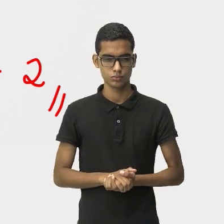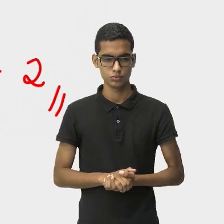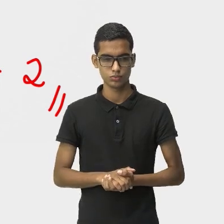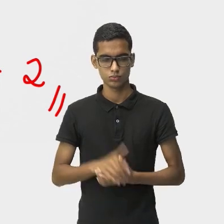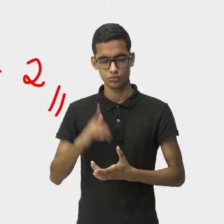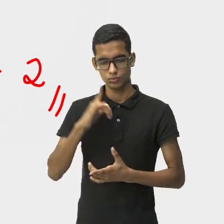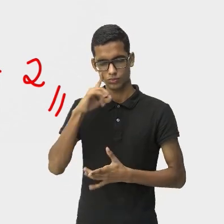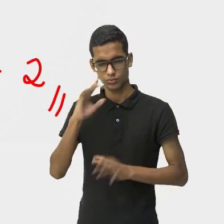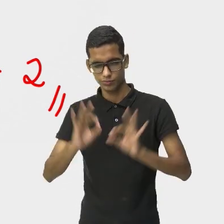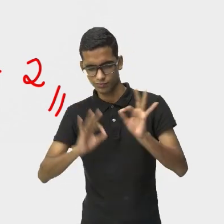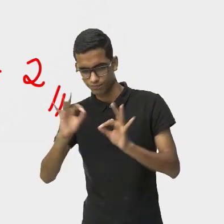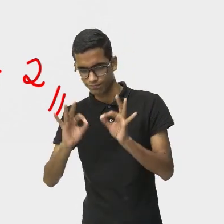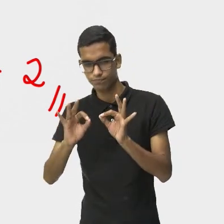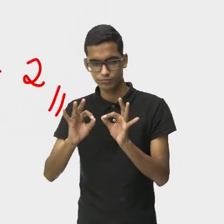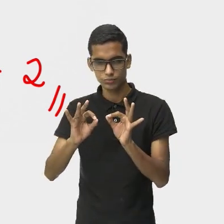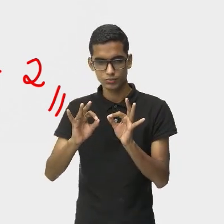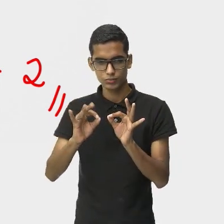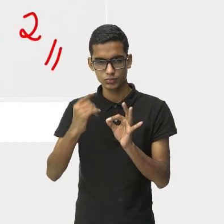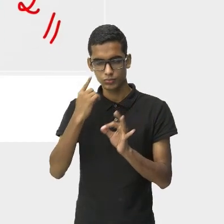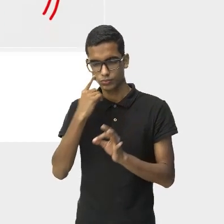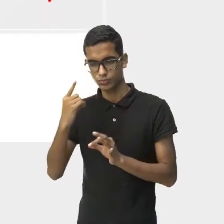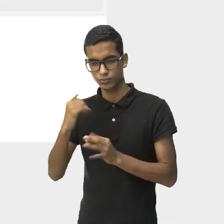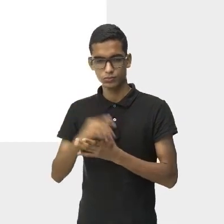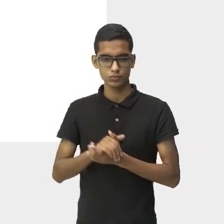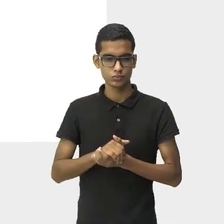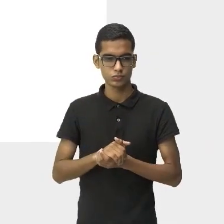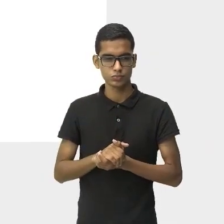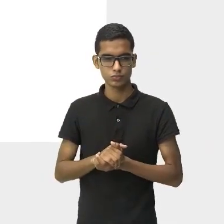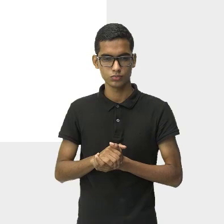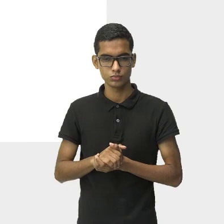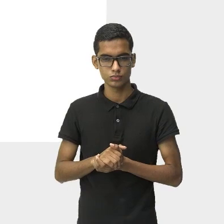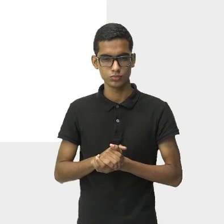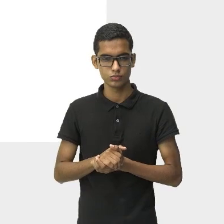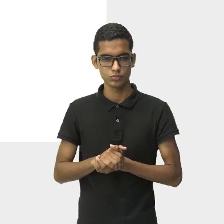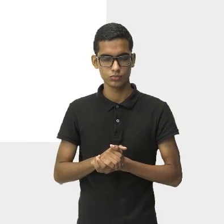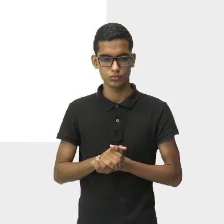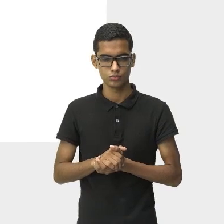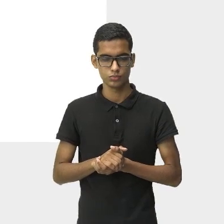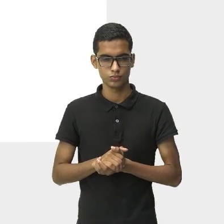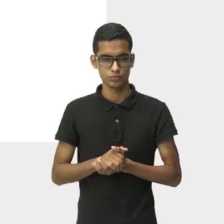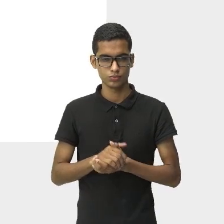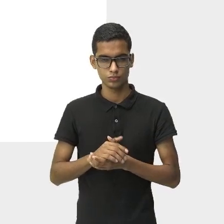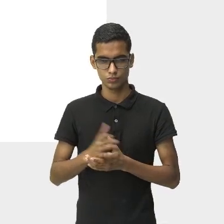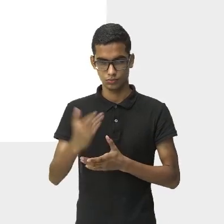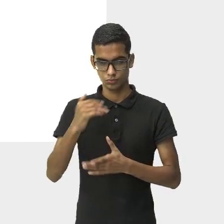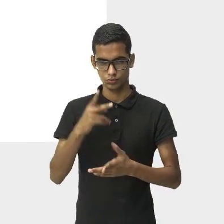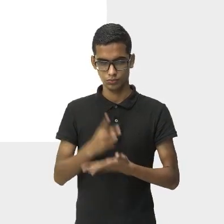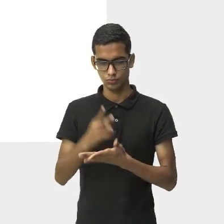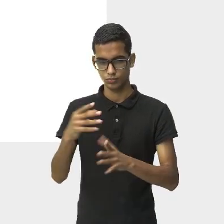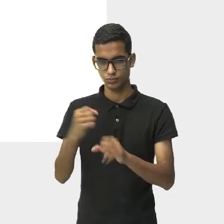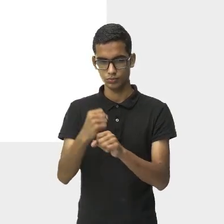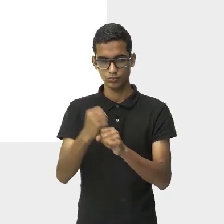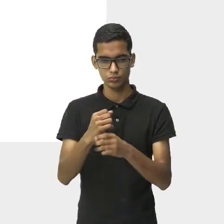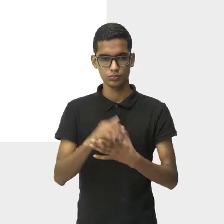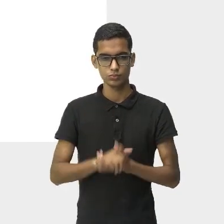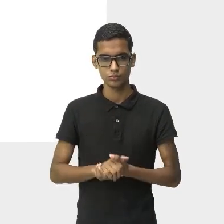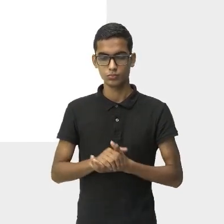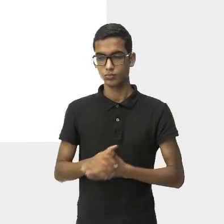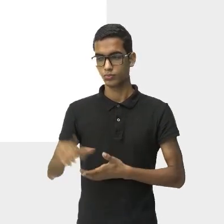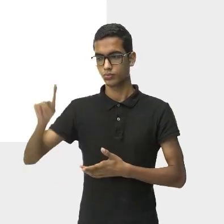mesmo, tá? Para não mexer na tela. Deixa eu subir um pouquinho aqui. Ah, tem espaço aqui. Vamos lá. Então,